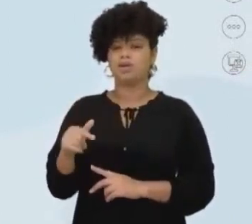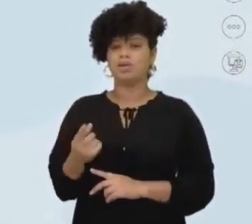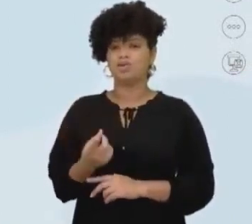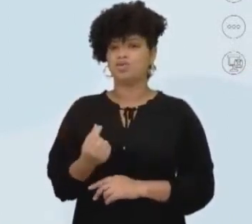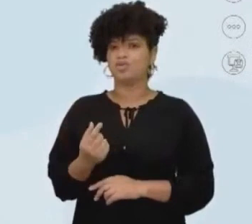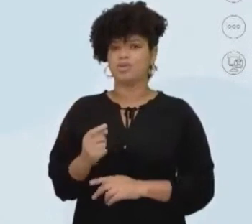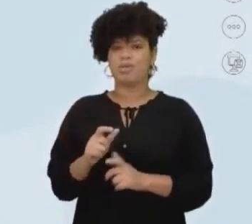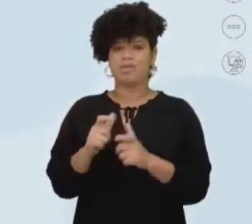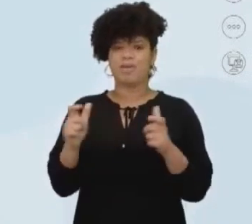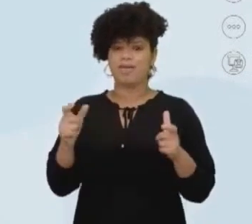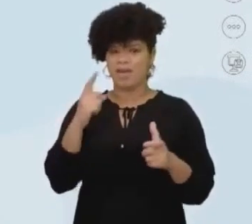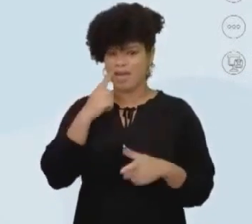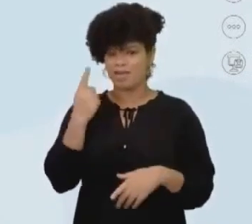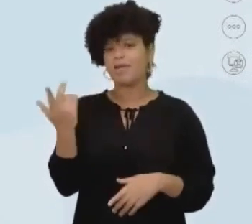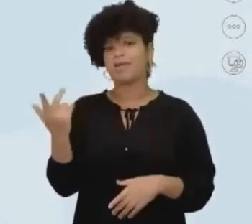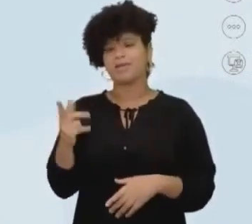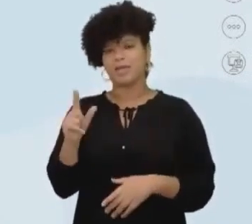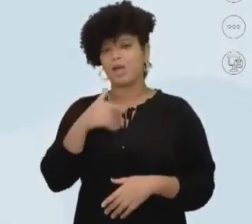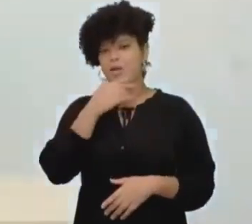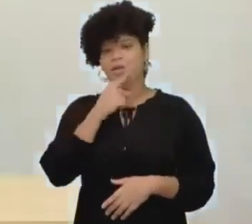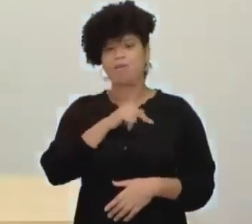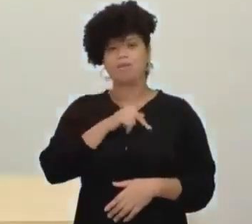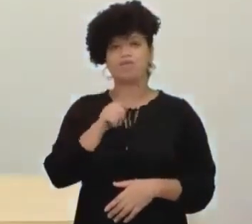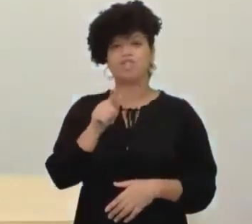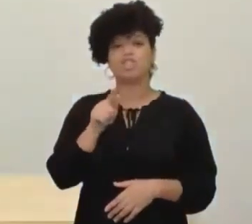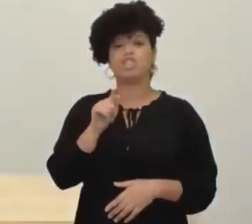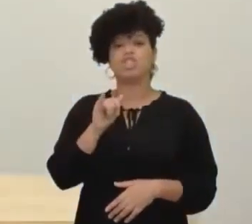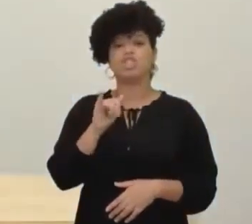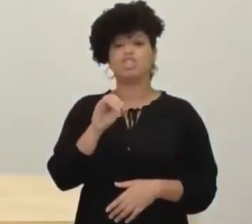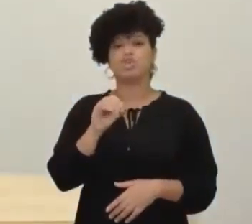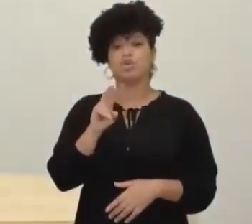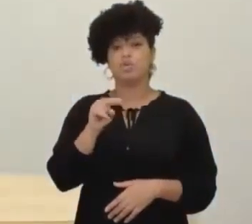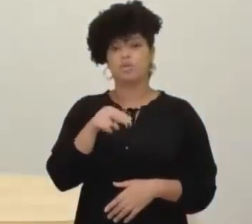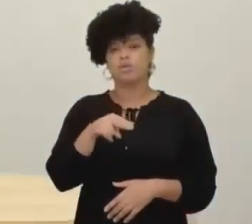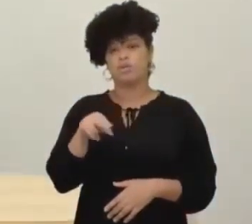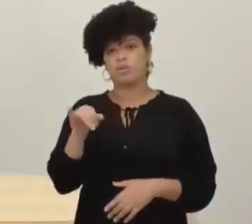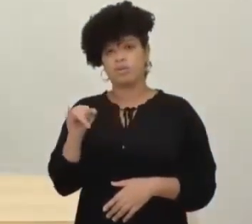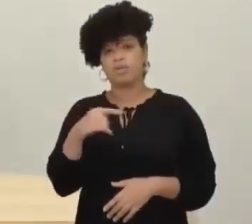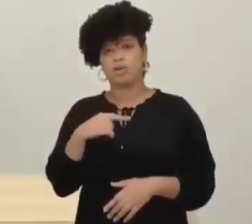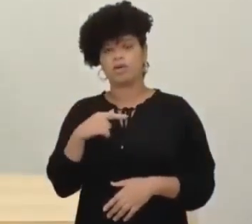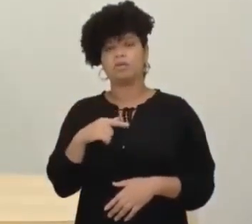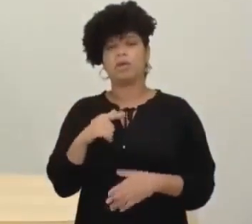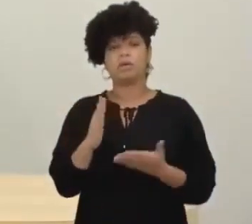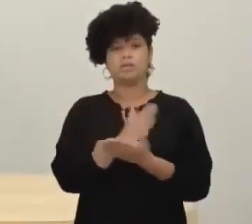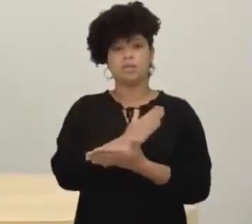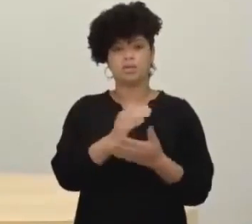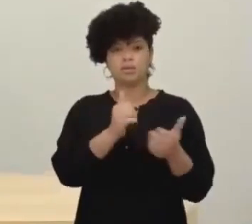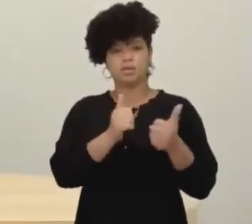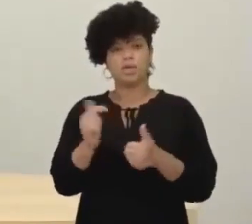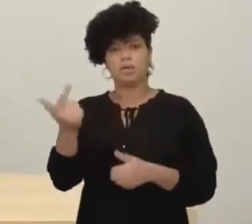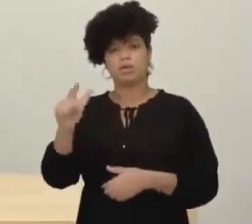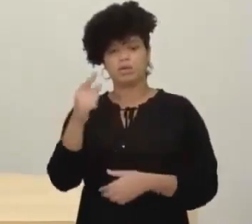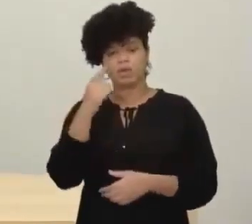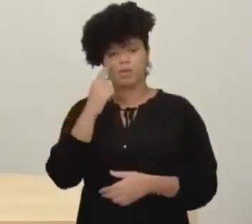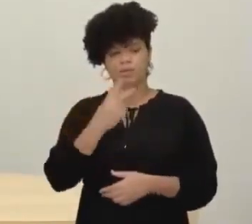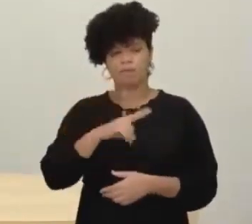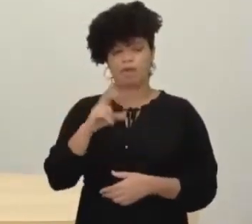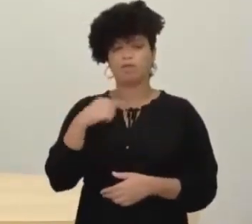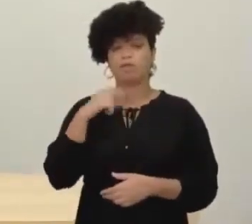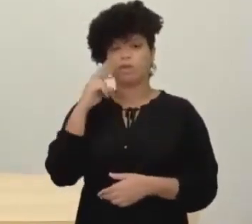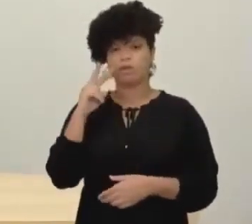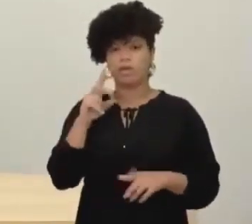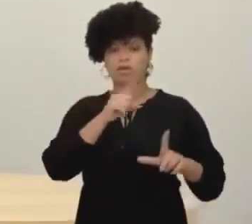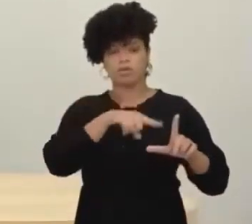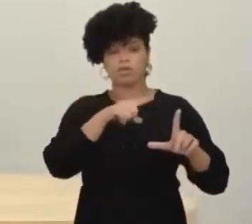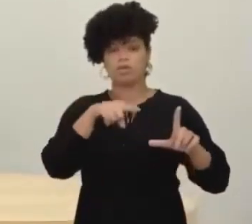né então é a questão aí do que o professor Giovani comentou essa má distribuição essa discrepância dos valores que a gente vai ver aí nos